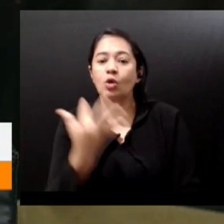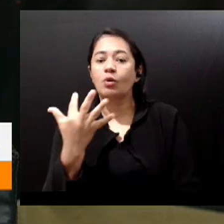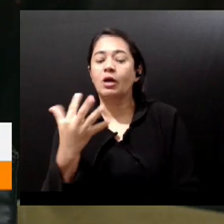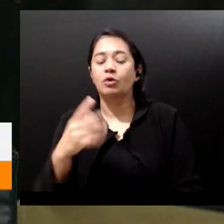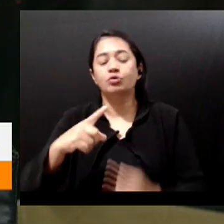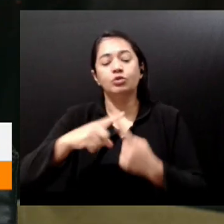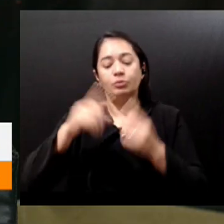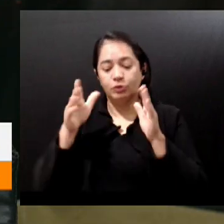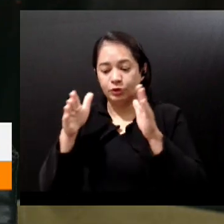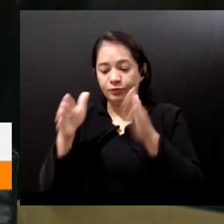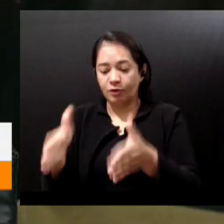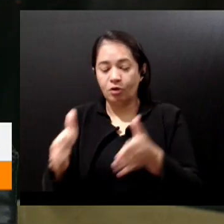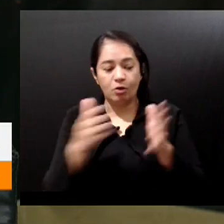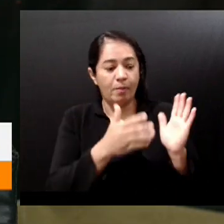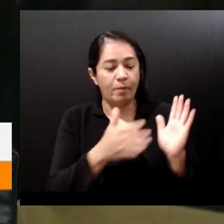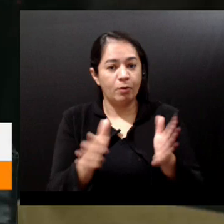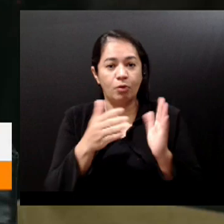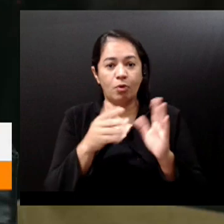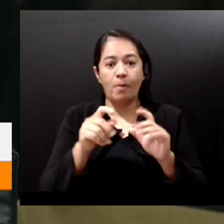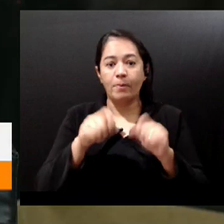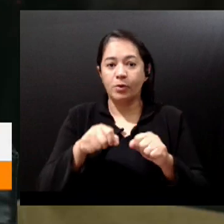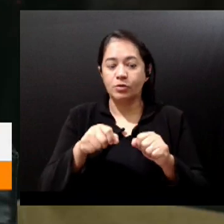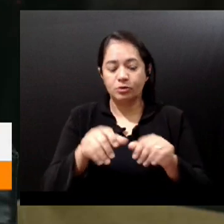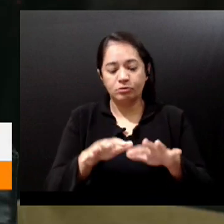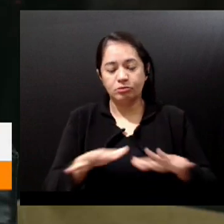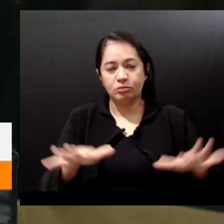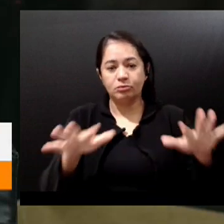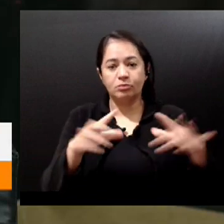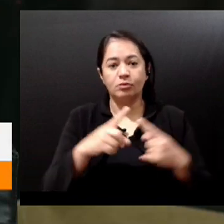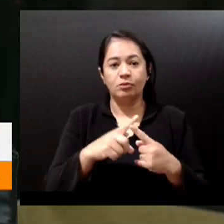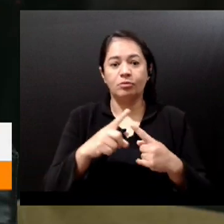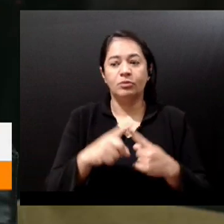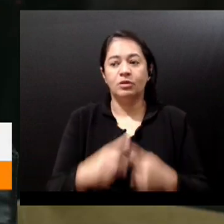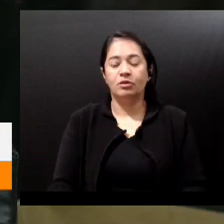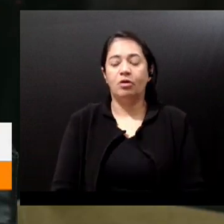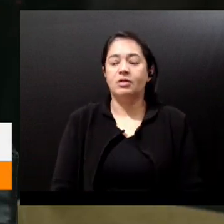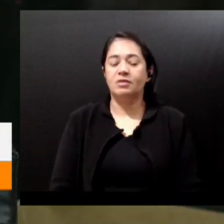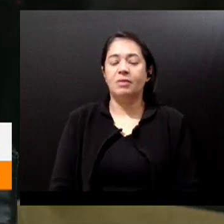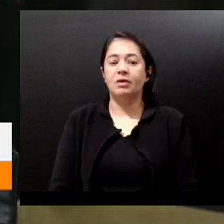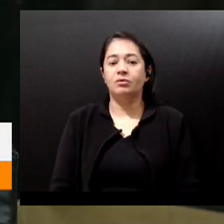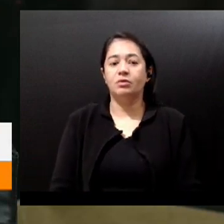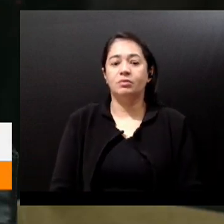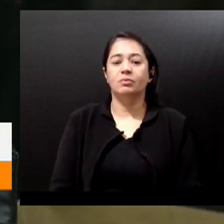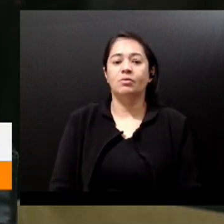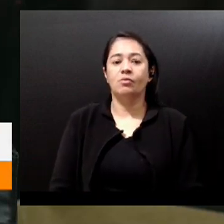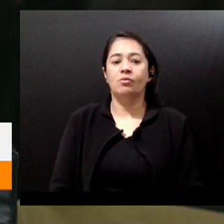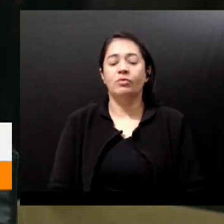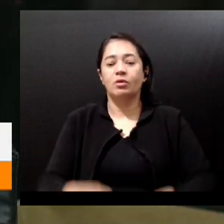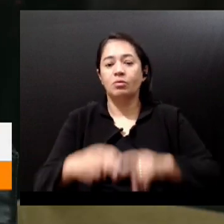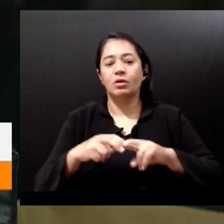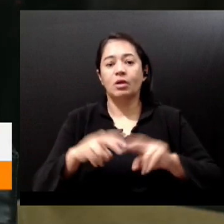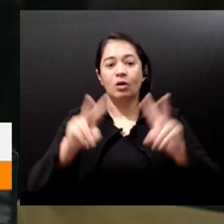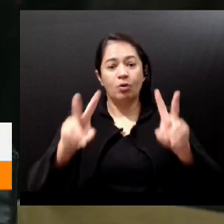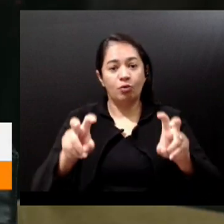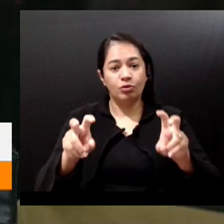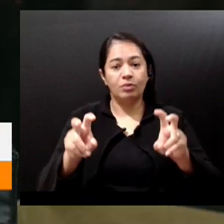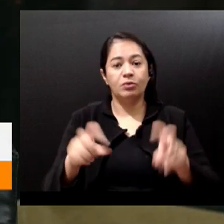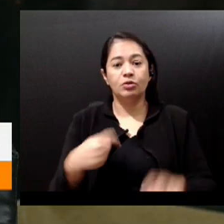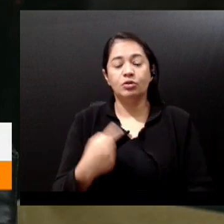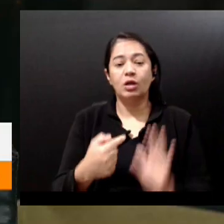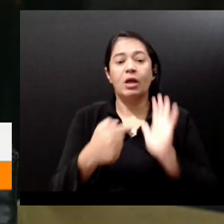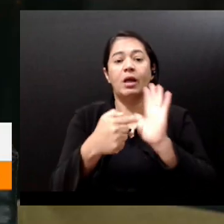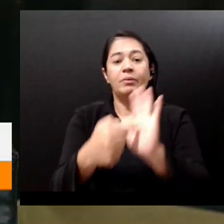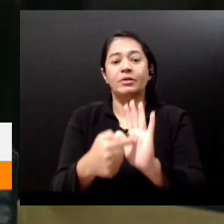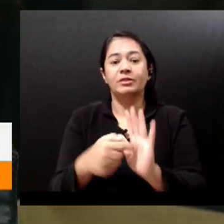obter neste cenário. E para abordar esse tema, aliás, nós vamos apresentar os nossos convidados de hoje. Eu quero